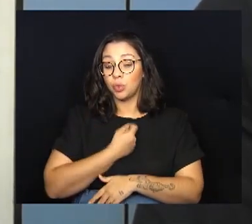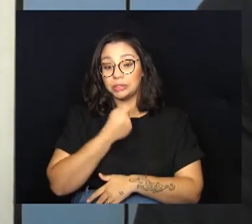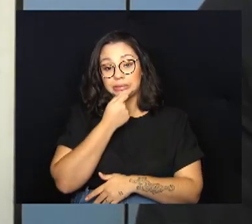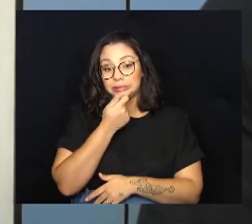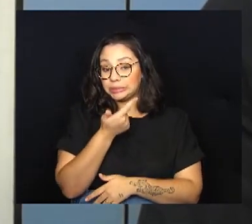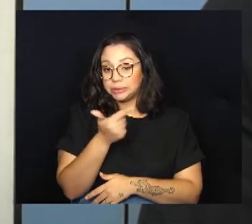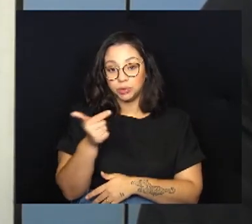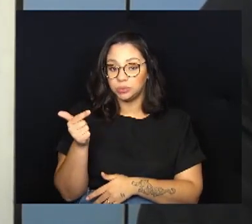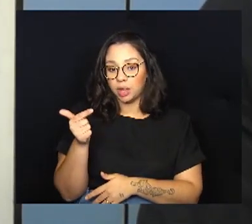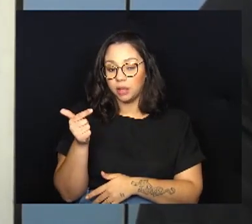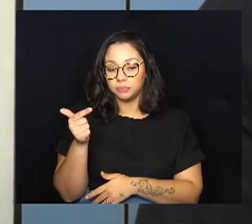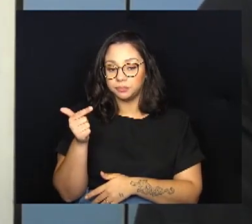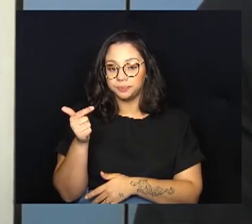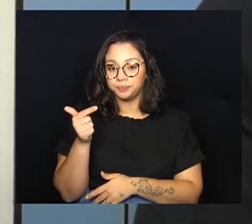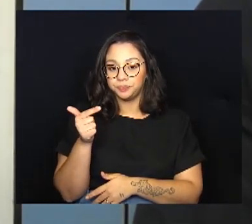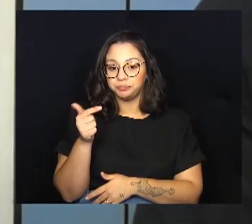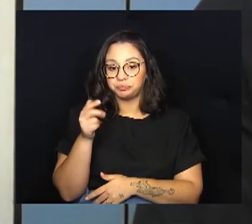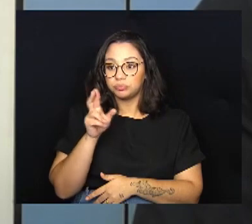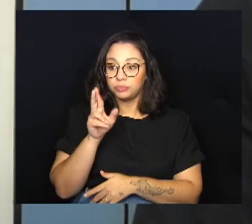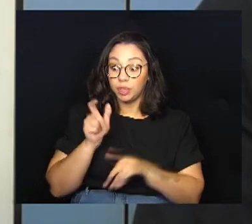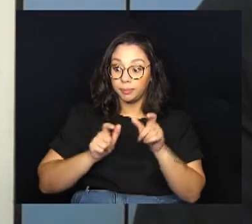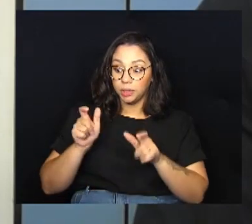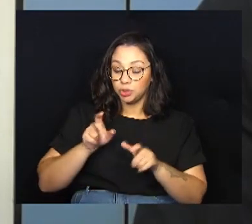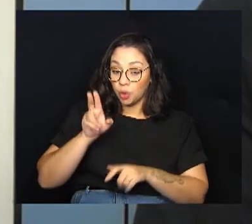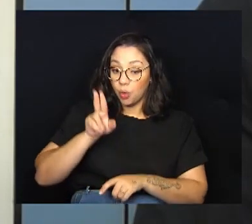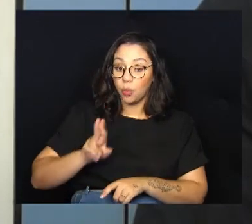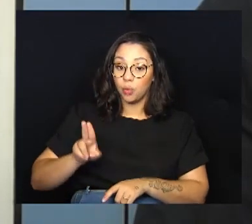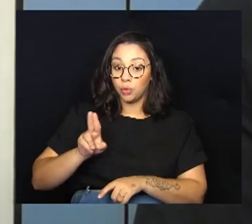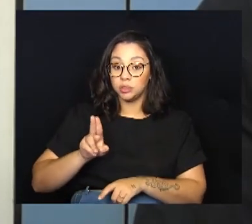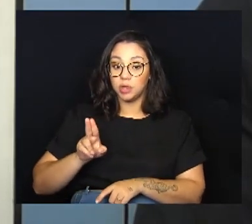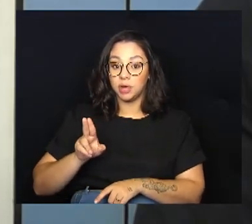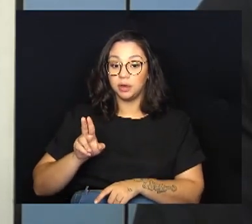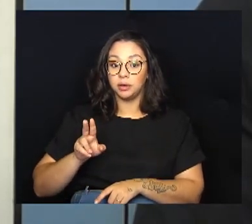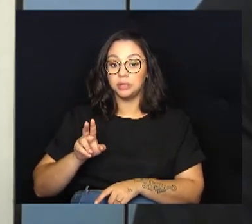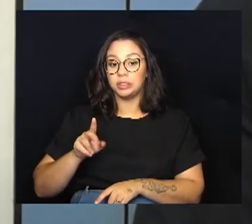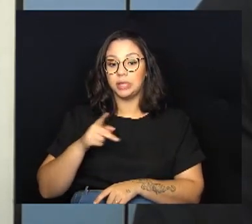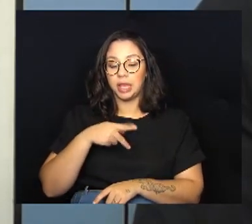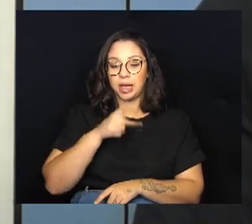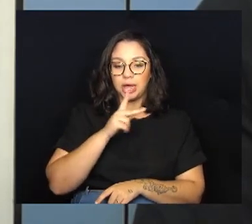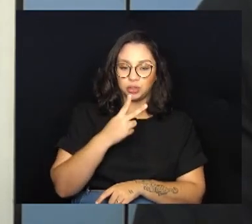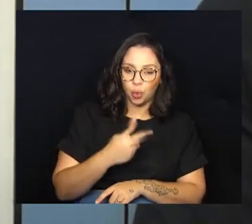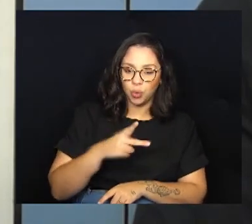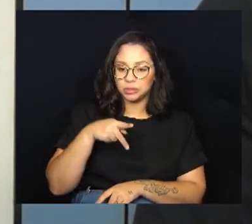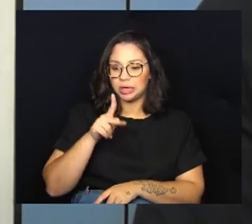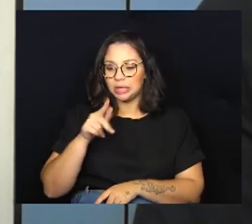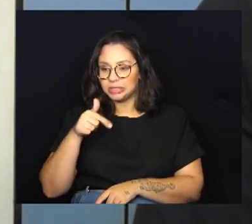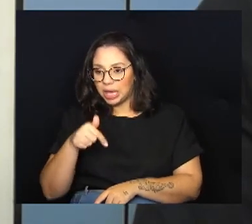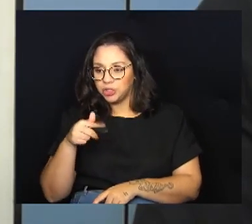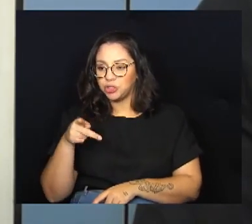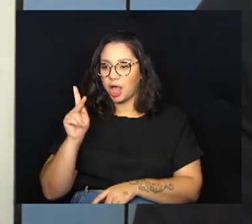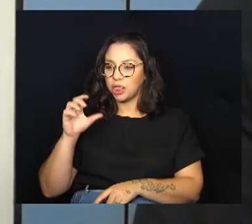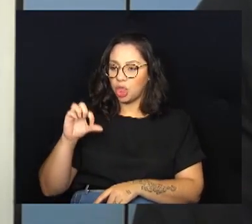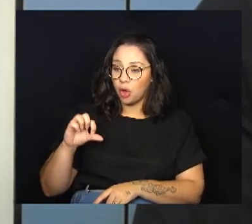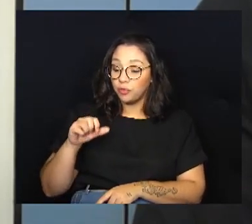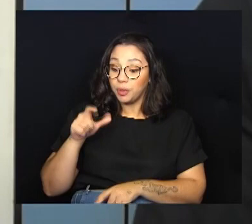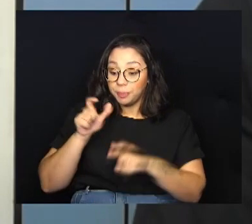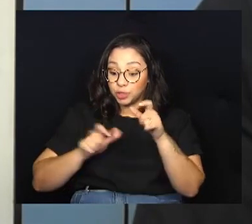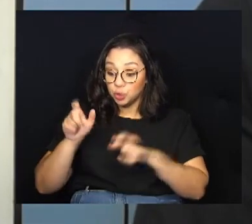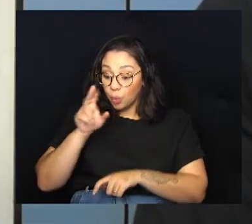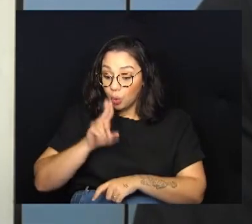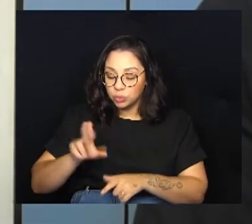chamar assim, de pessoas, profissionais acerca do serviço das comunidades terapêuticas. Em relação ao que nós podemos fazer